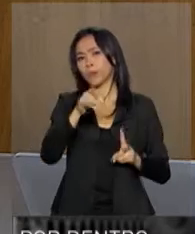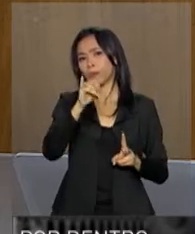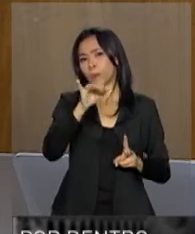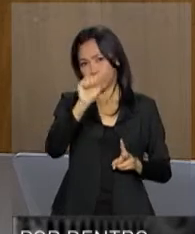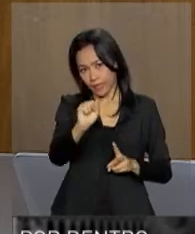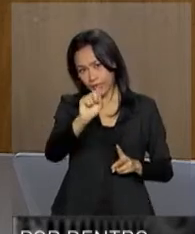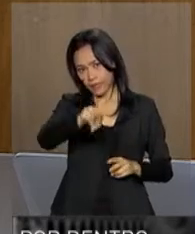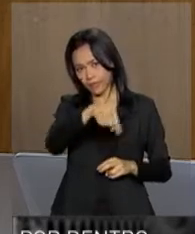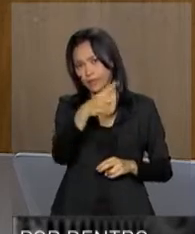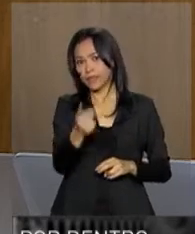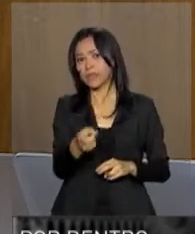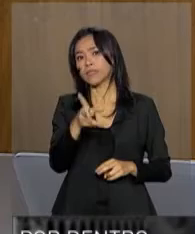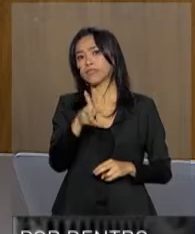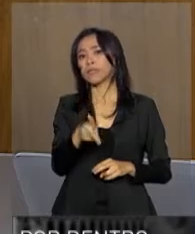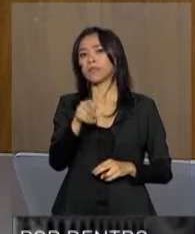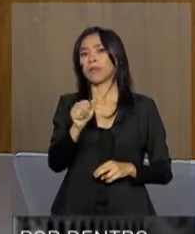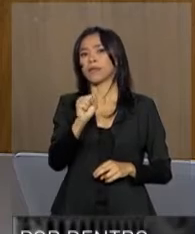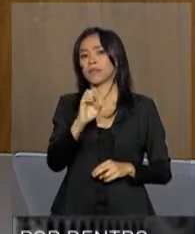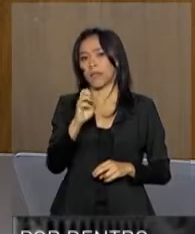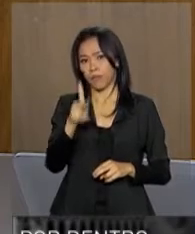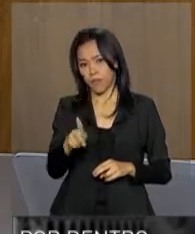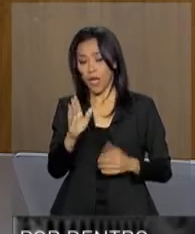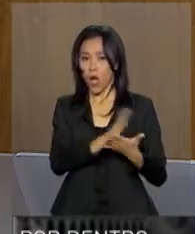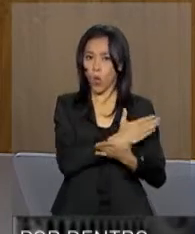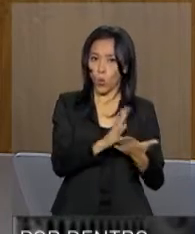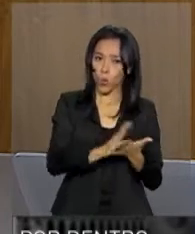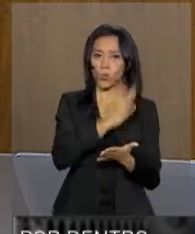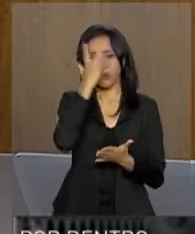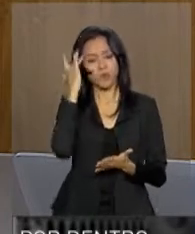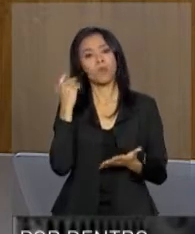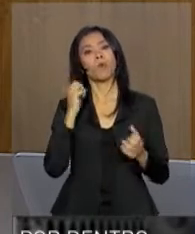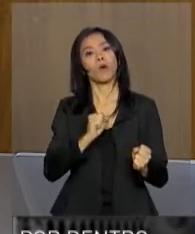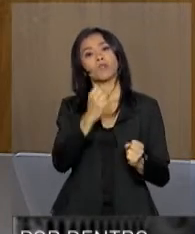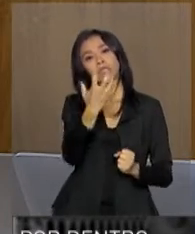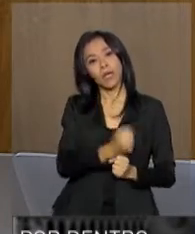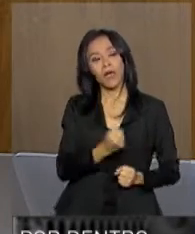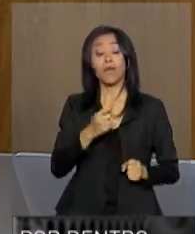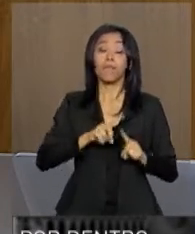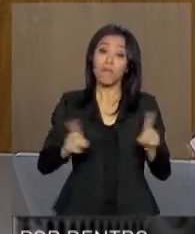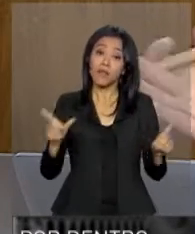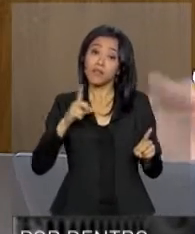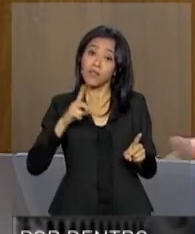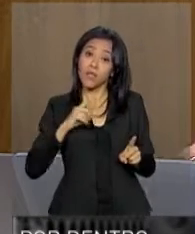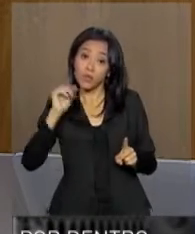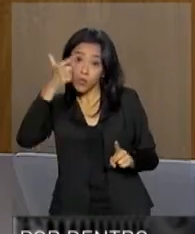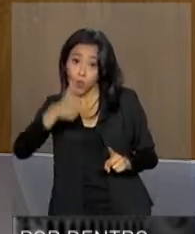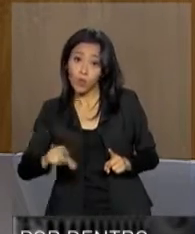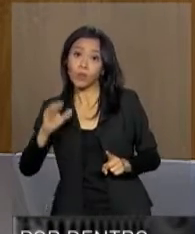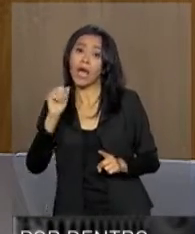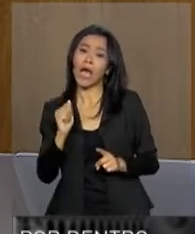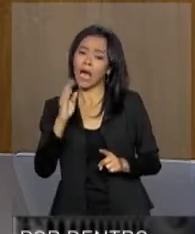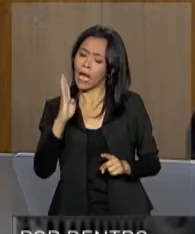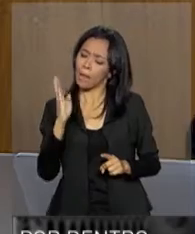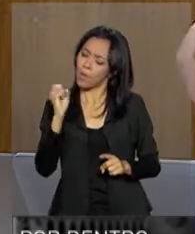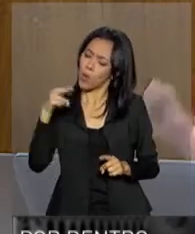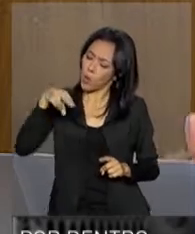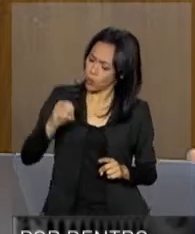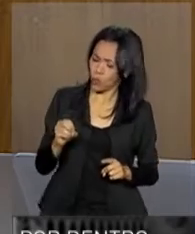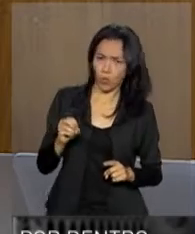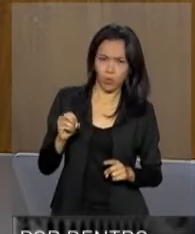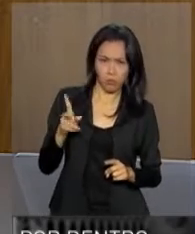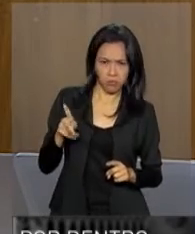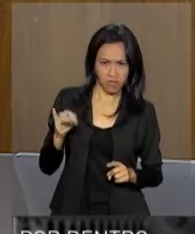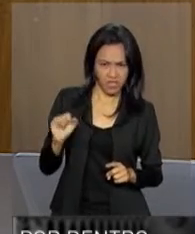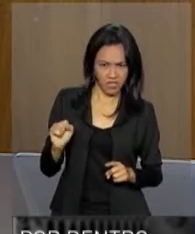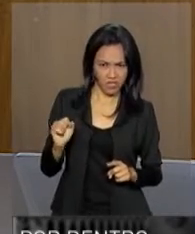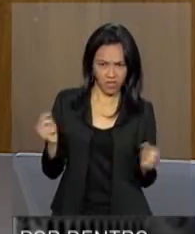governo liberou nos pagamentos para alguns cotistas eo e mas a gente também tem o abono salarial do pis/pasep uma coisa tem a ver